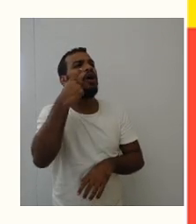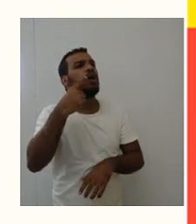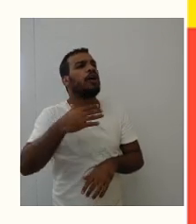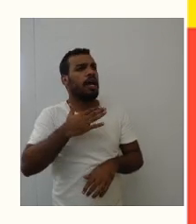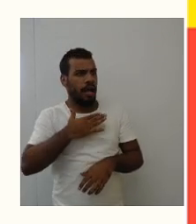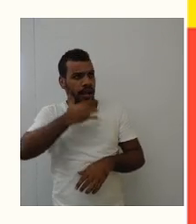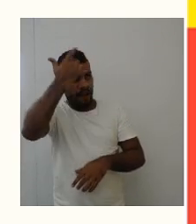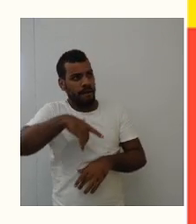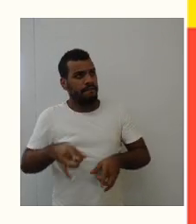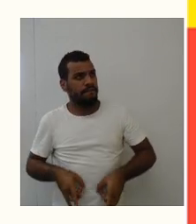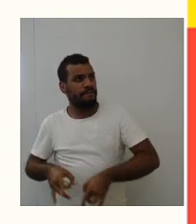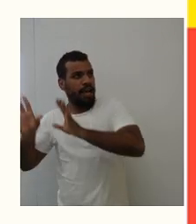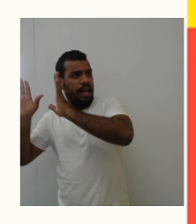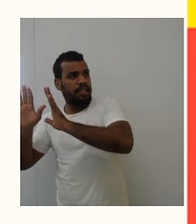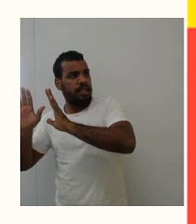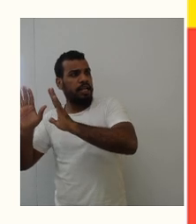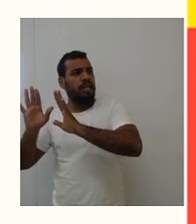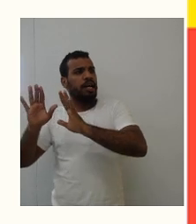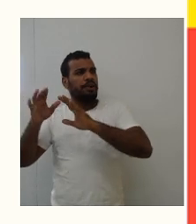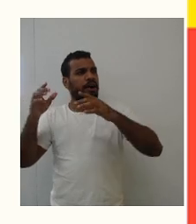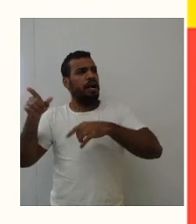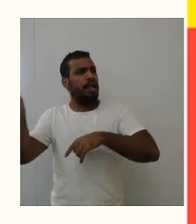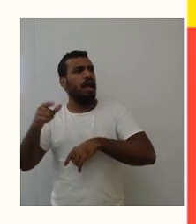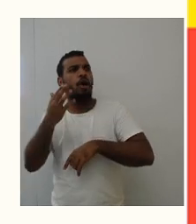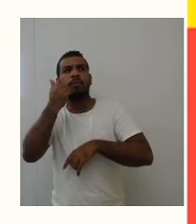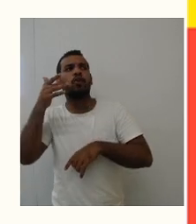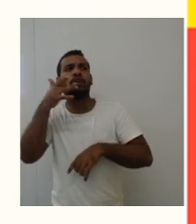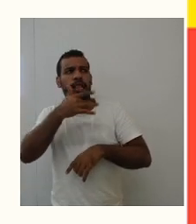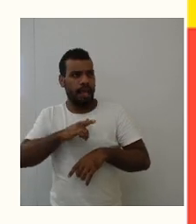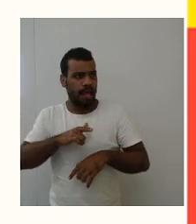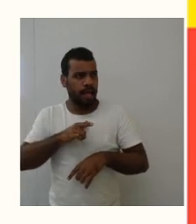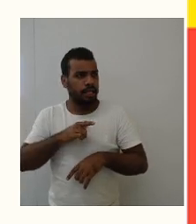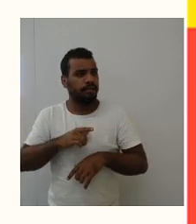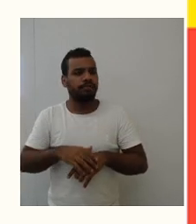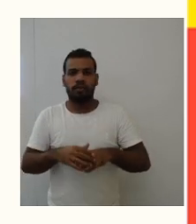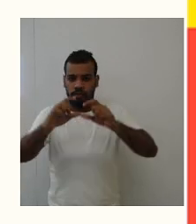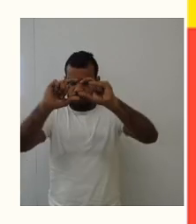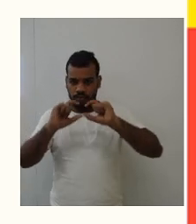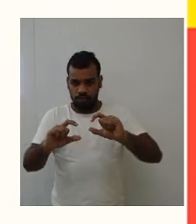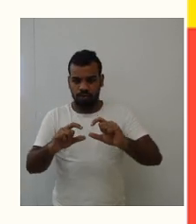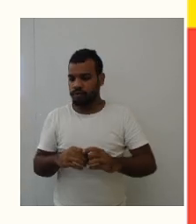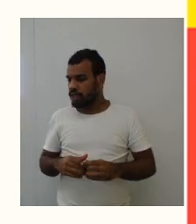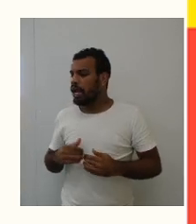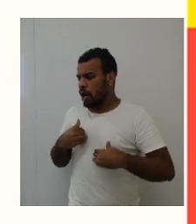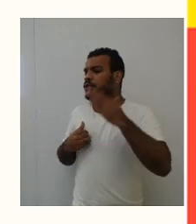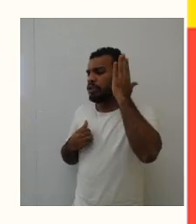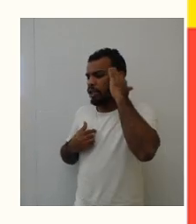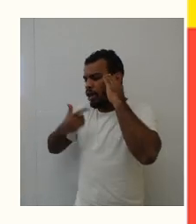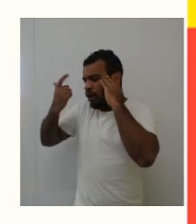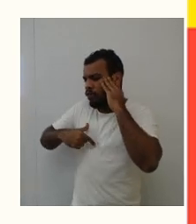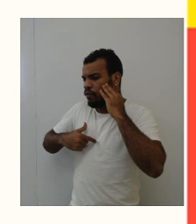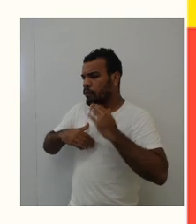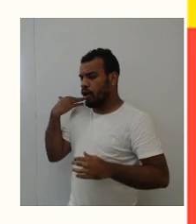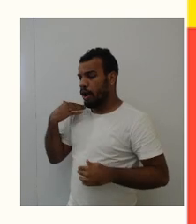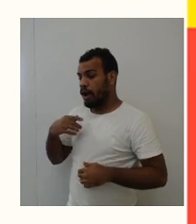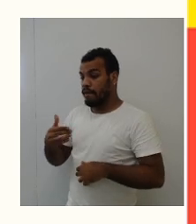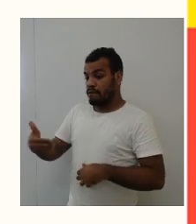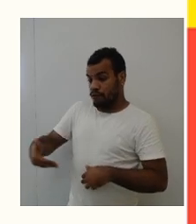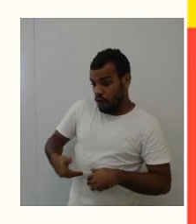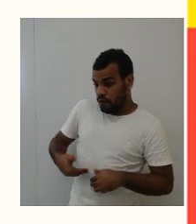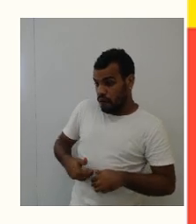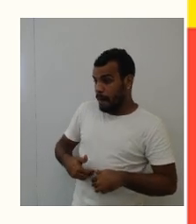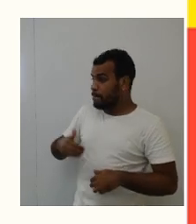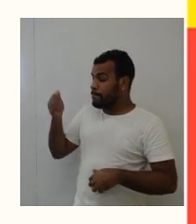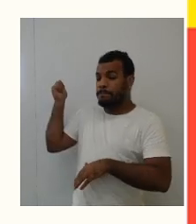dona Julita porque lá tem comida gostosa. E o outro exemplo diz assim: eu sei que eu vou morrer, porque a fome é a pior